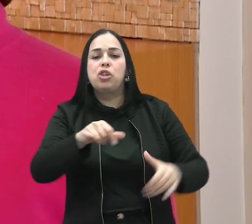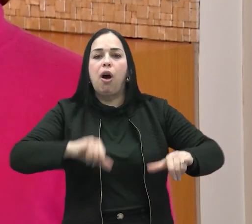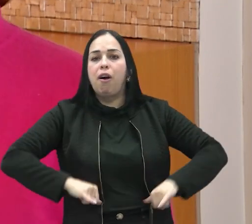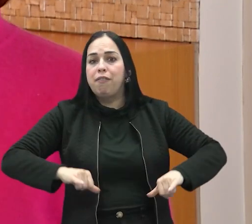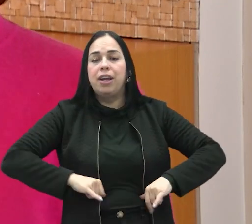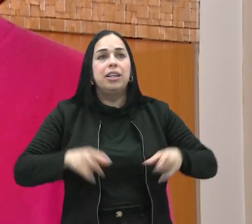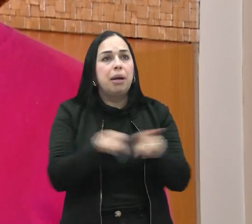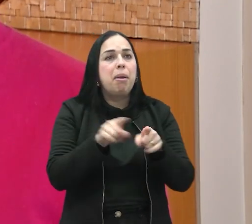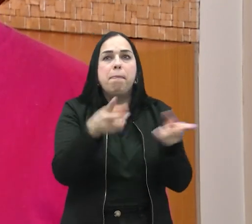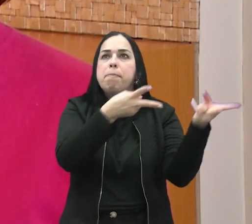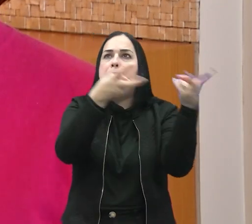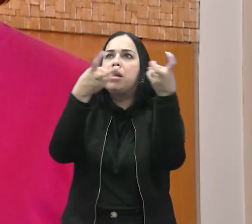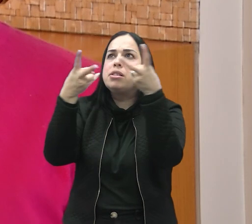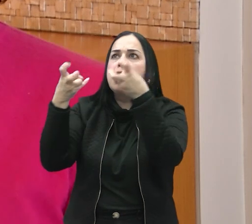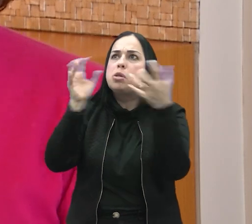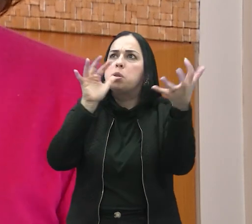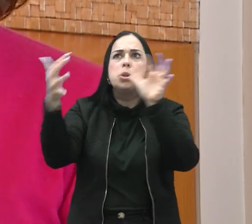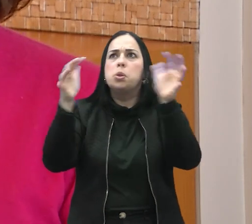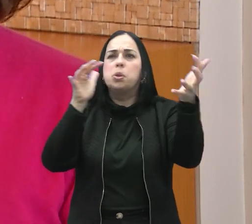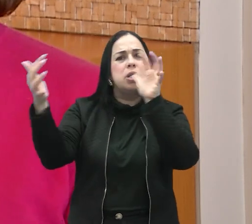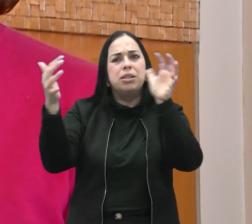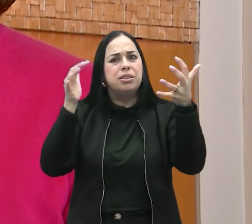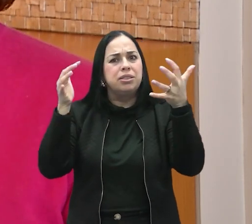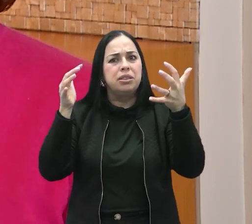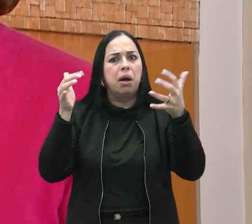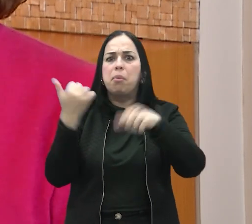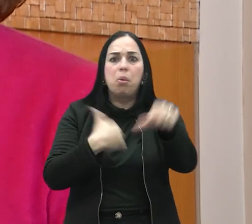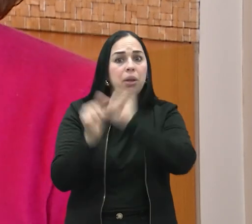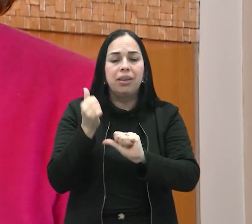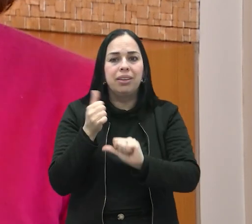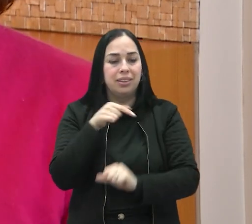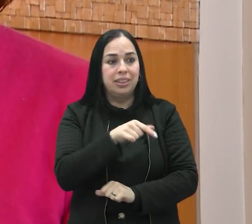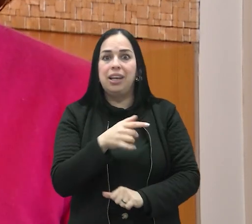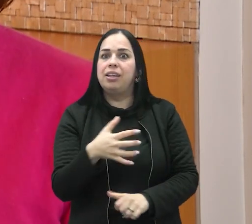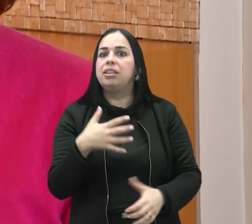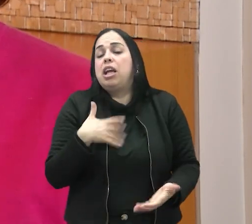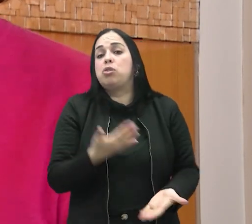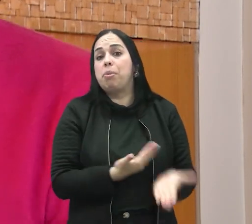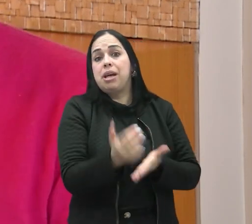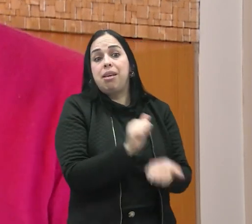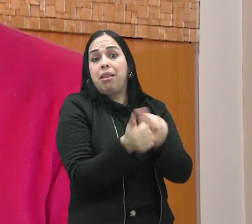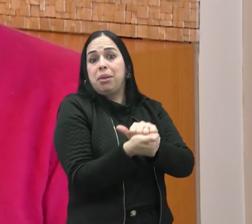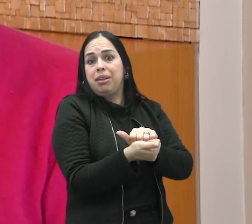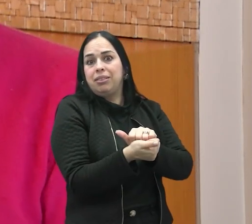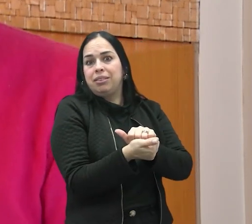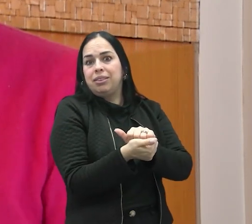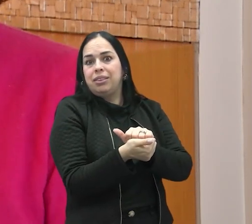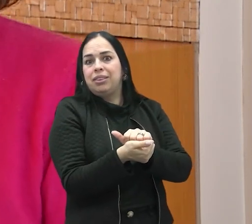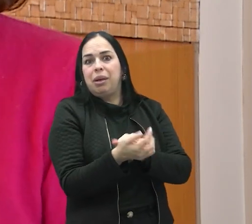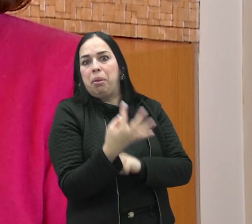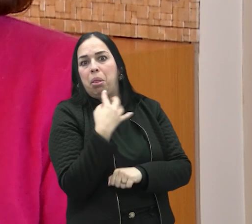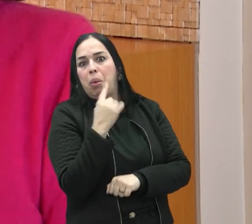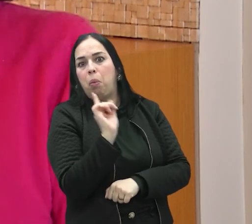potencial, Eles são os primeiros a identificar que as coisas estão mudando, E eles já estão se adaptando